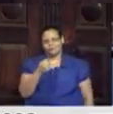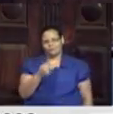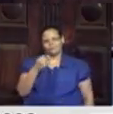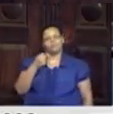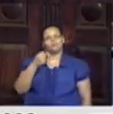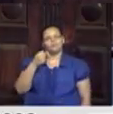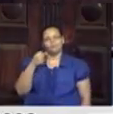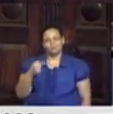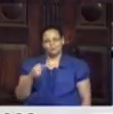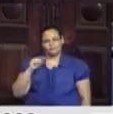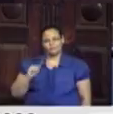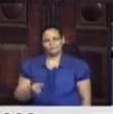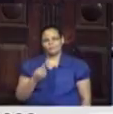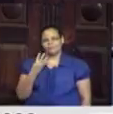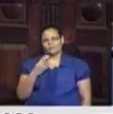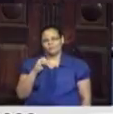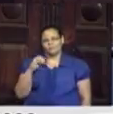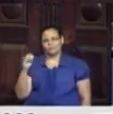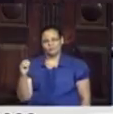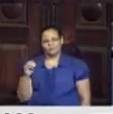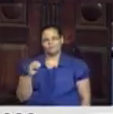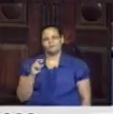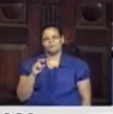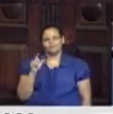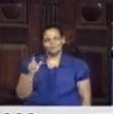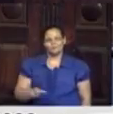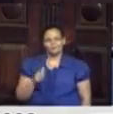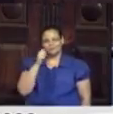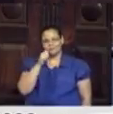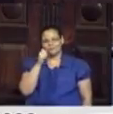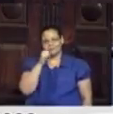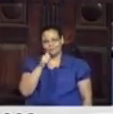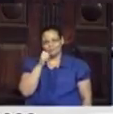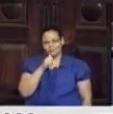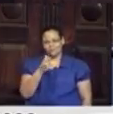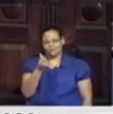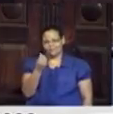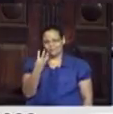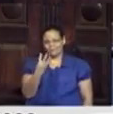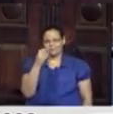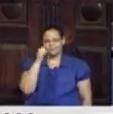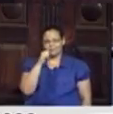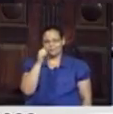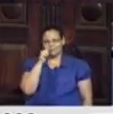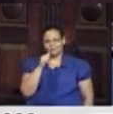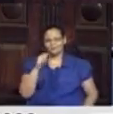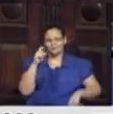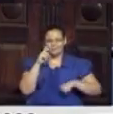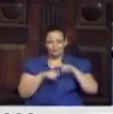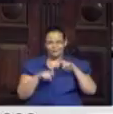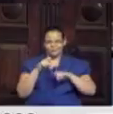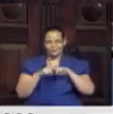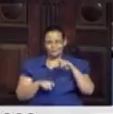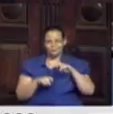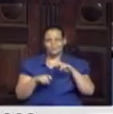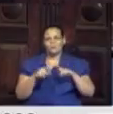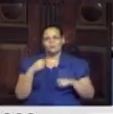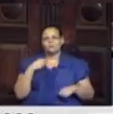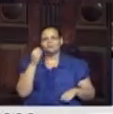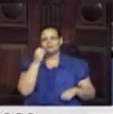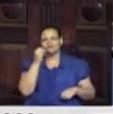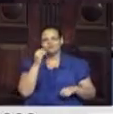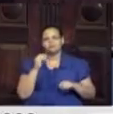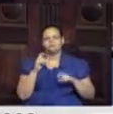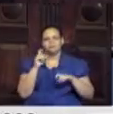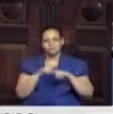77.400 vítimas no Rio de Janeiro, das quais 64% de mulheres. Estupro e tentativa de estupro,